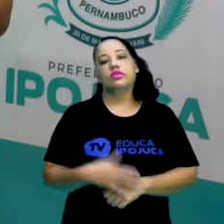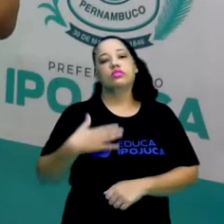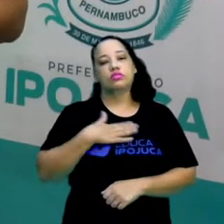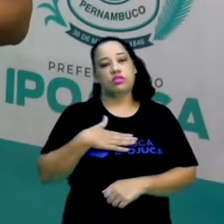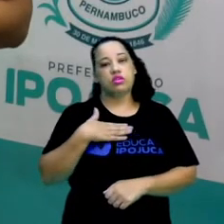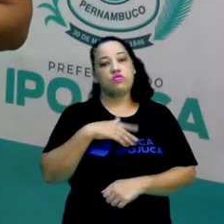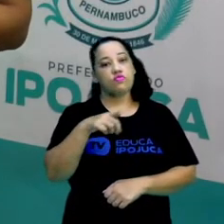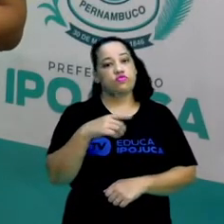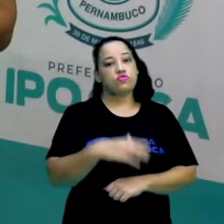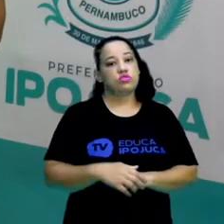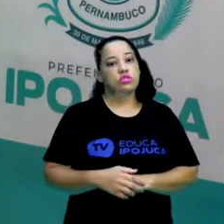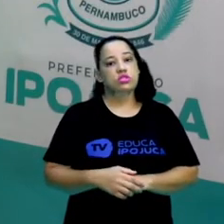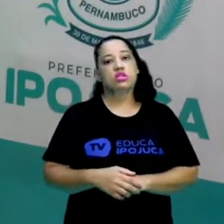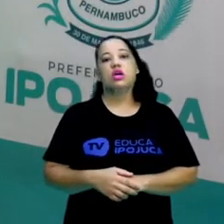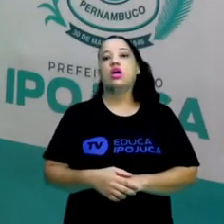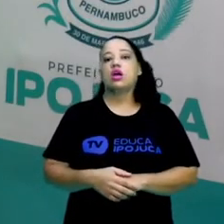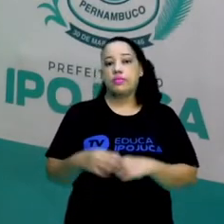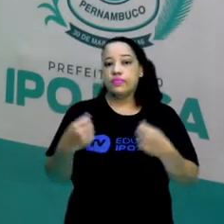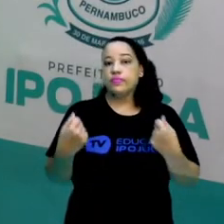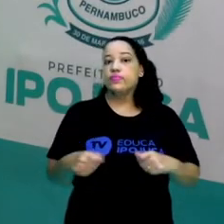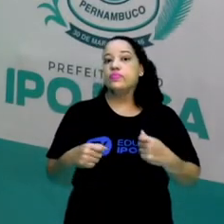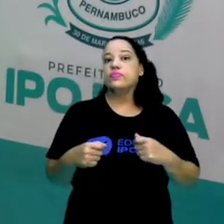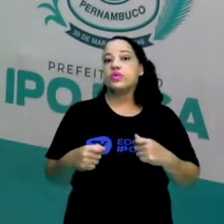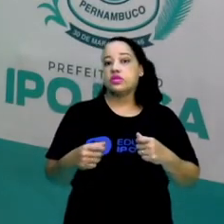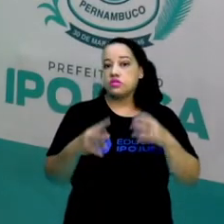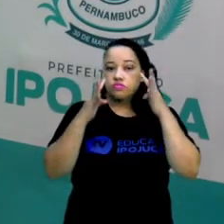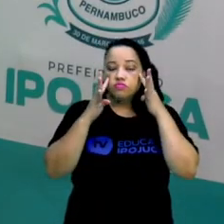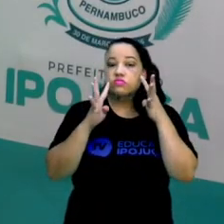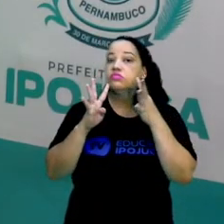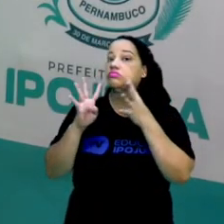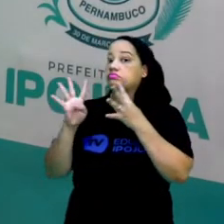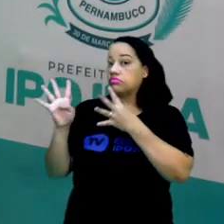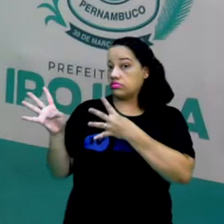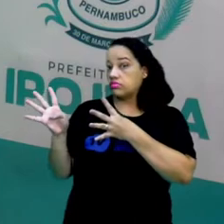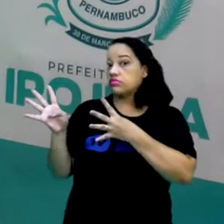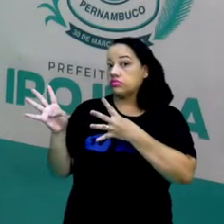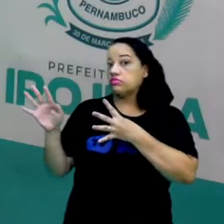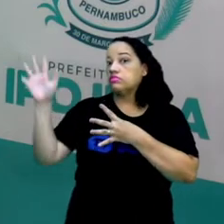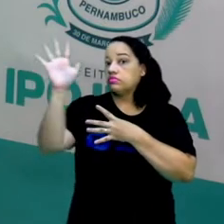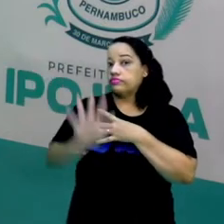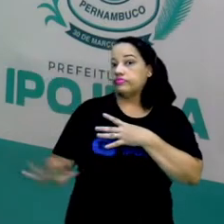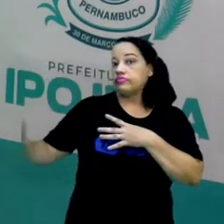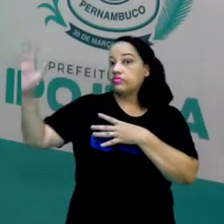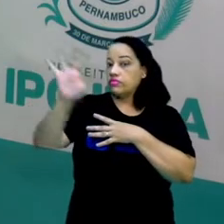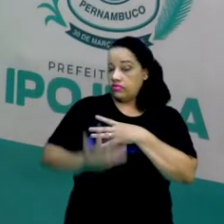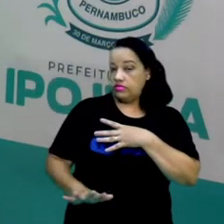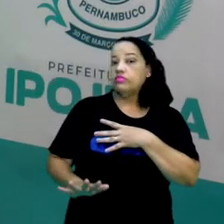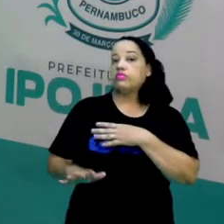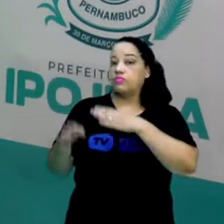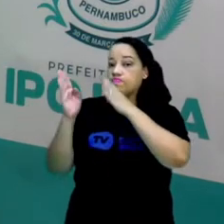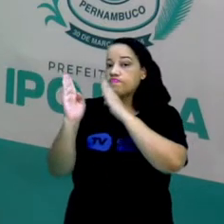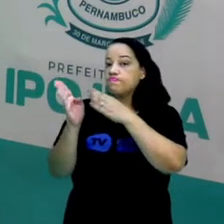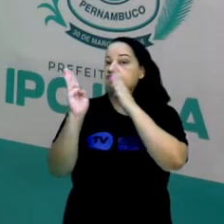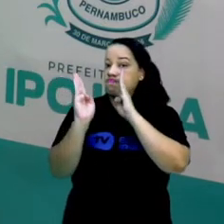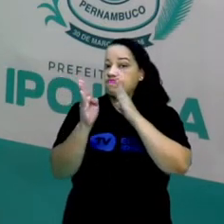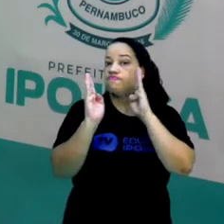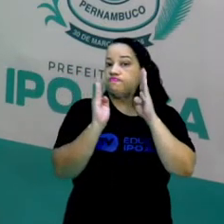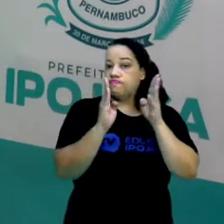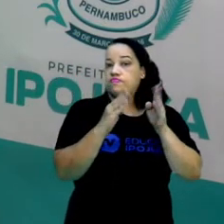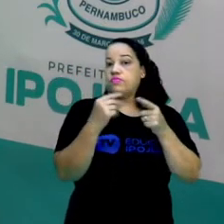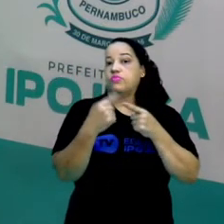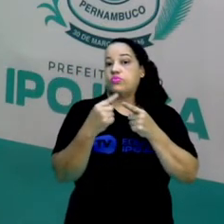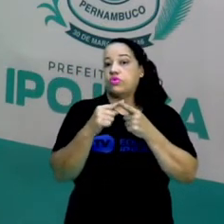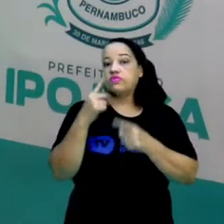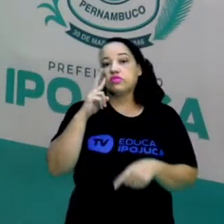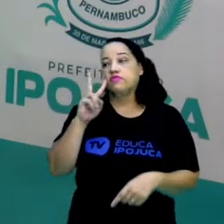que vocês tivessem mais uma atenção na visualização desse panorama da decomposição, porque é dessa forma que